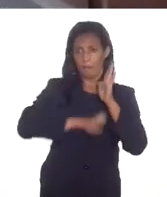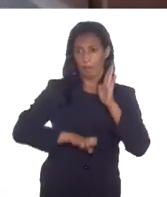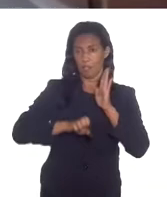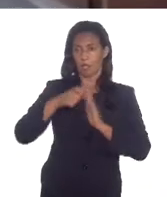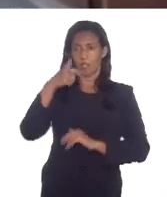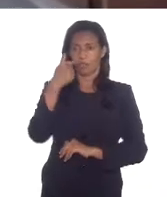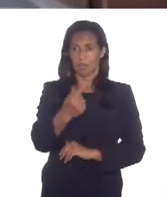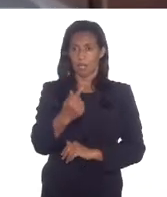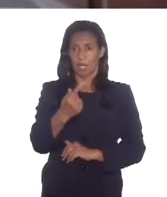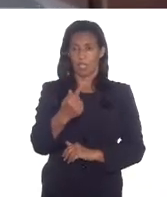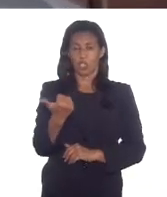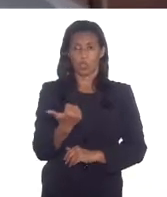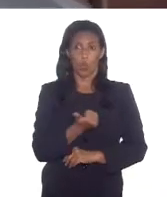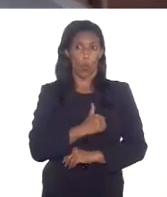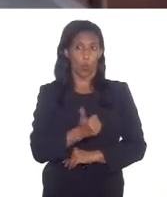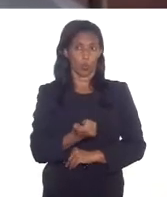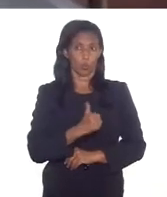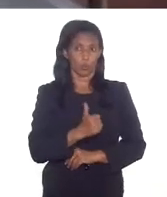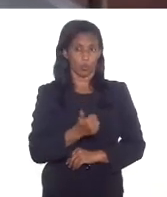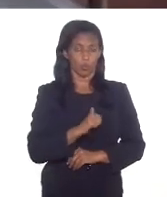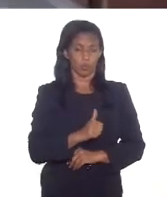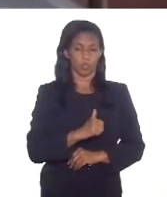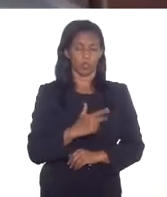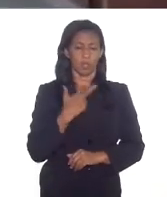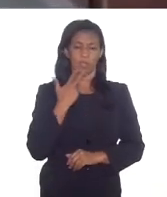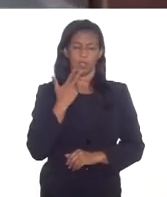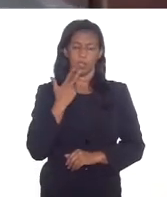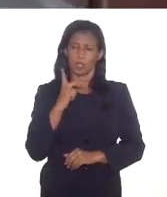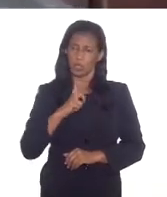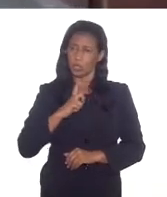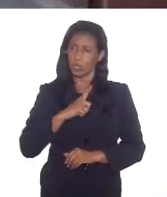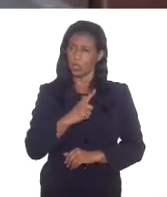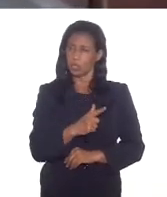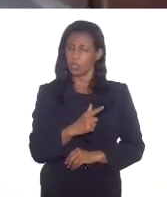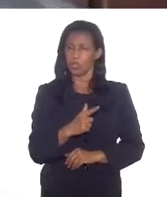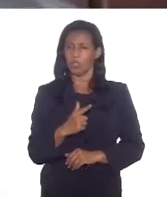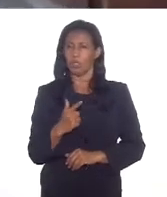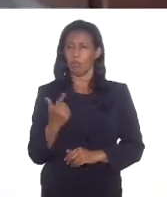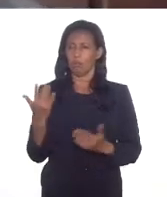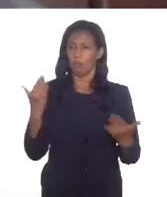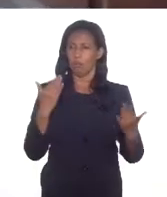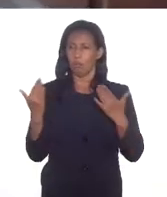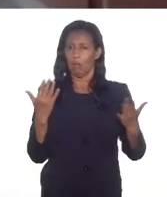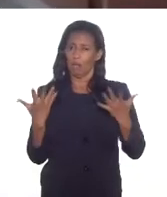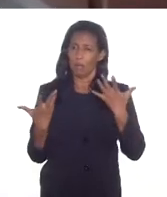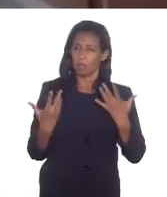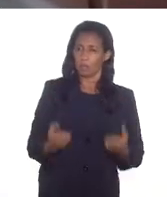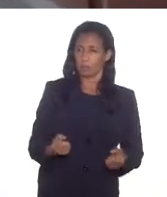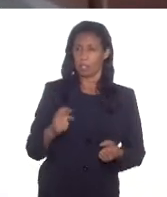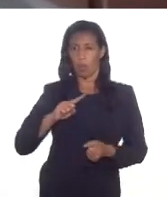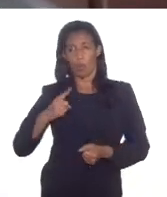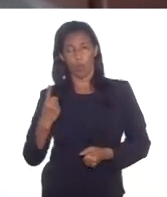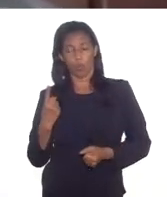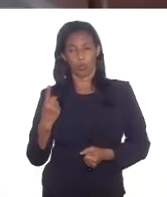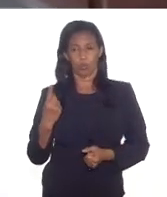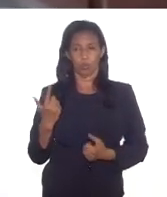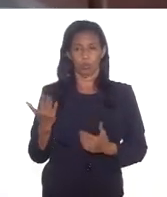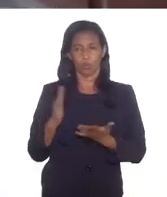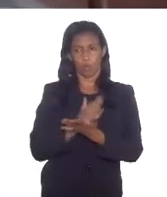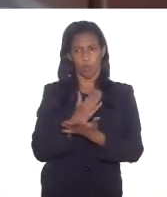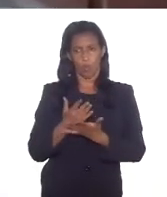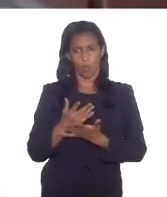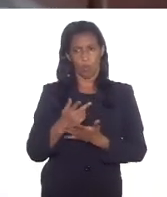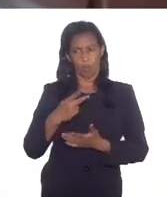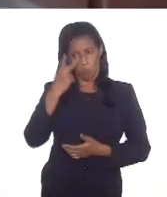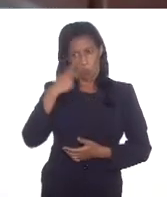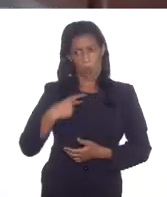a emenda número 11, né, que havia ali um impasse entre a aceitação dessas emendas, algumas de nossa